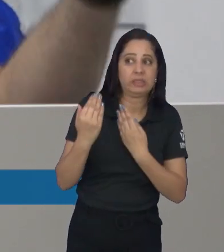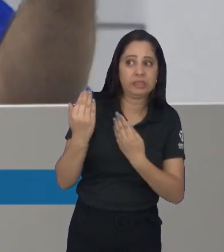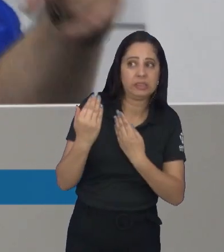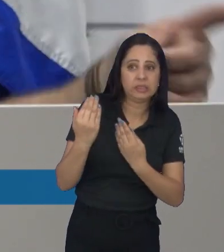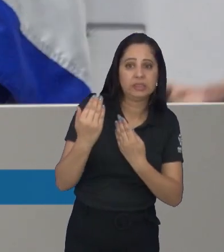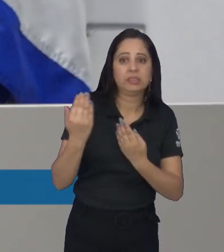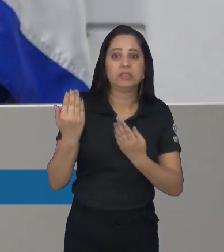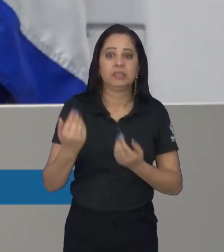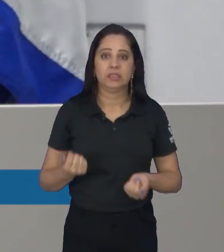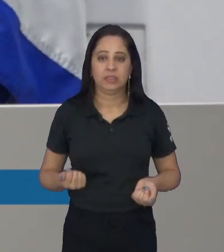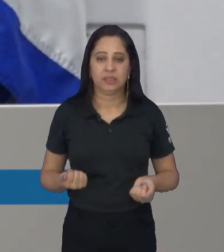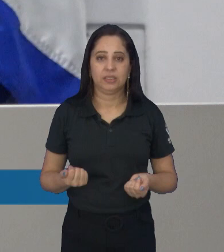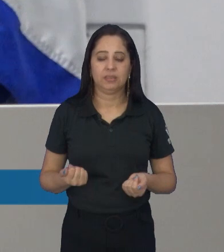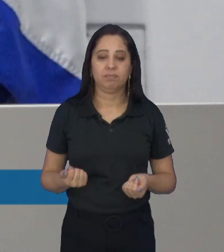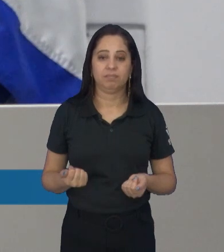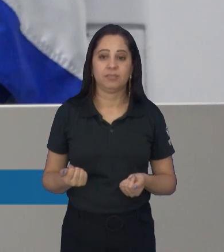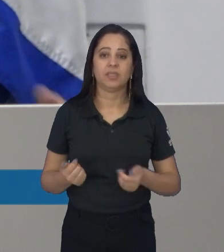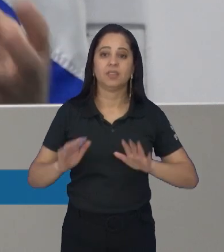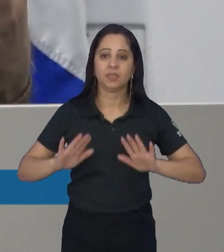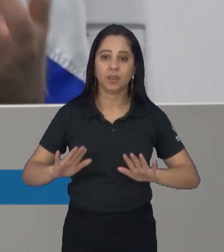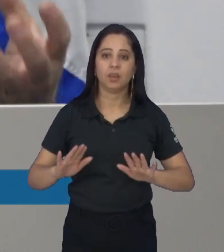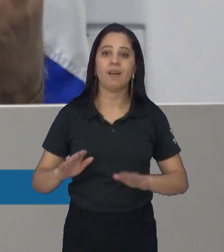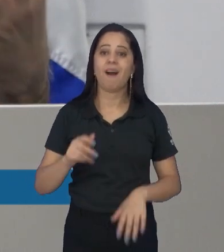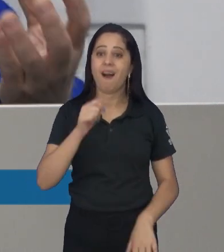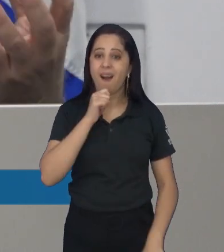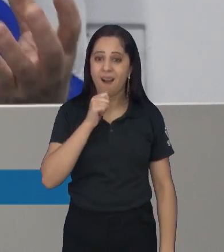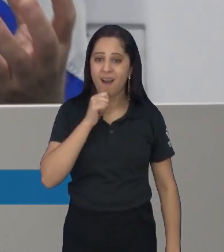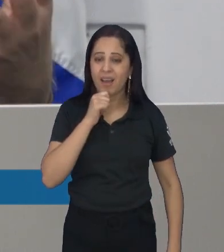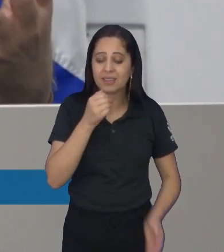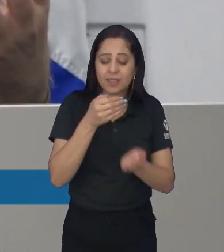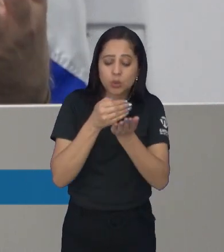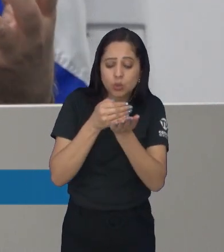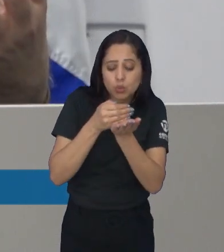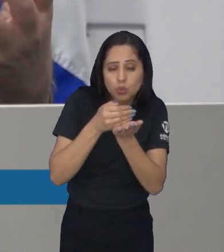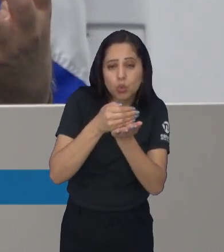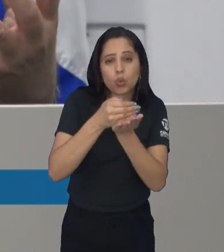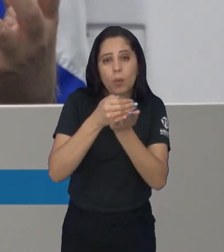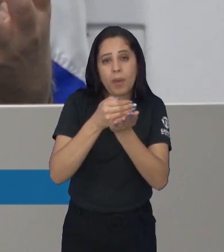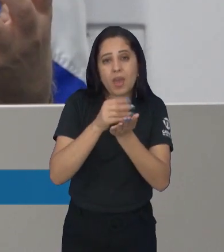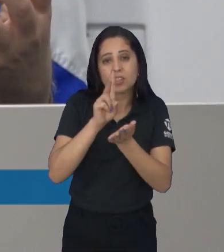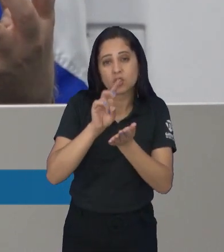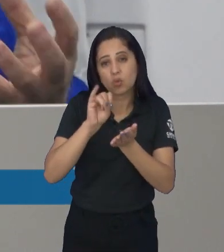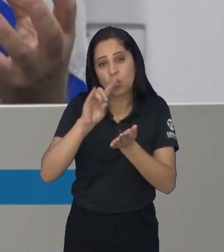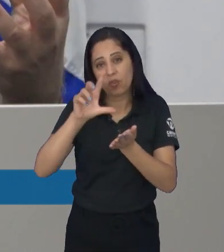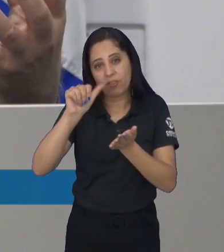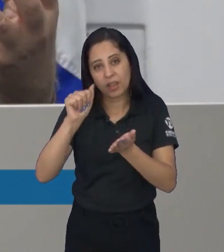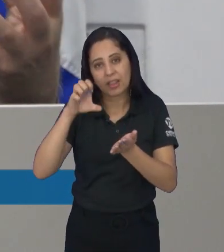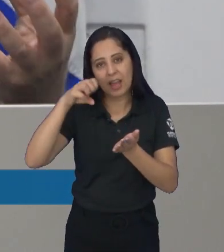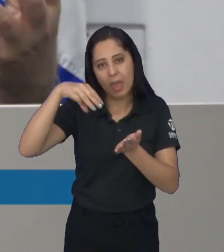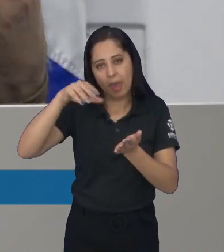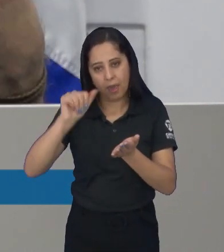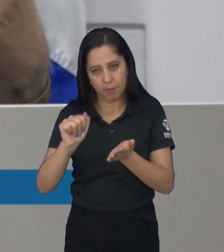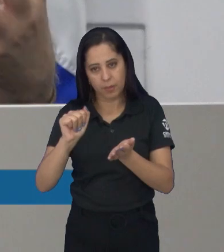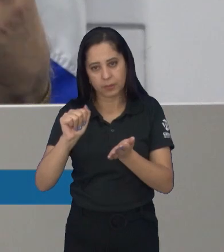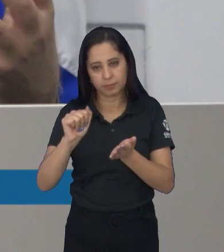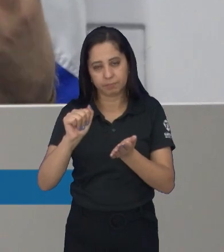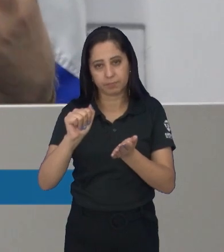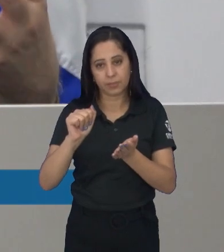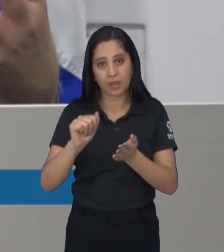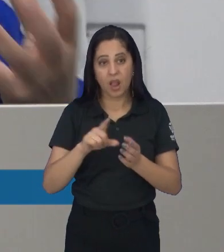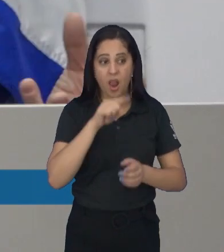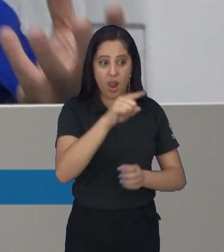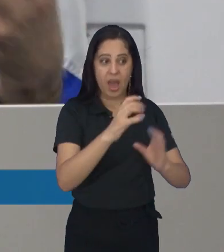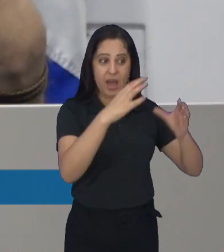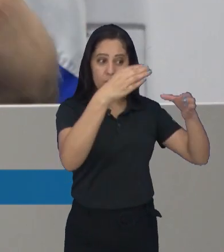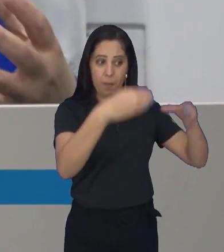e ele vai criar insegurança porque a gente ainda tá num começo da Vila Ema nesse aspecto então assim você falar de aquários